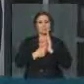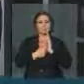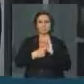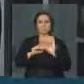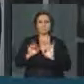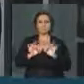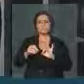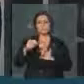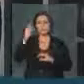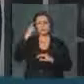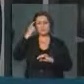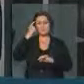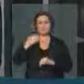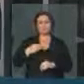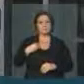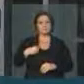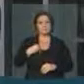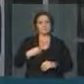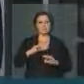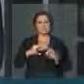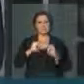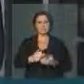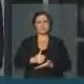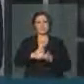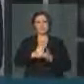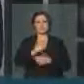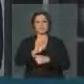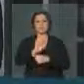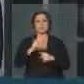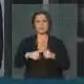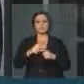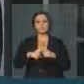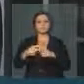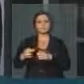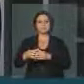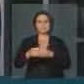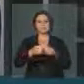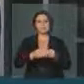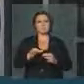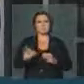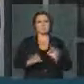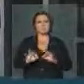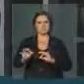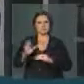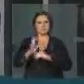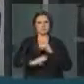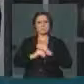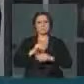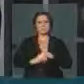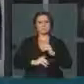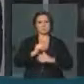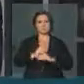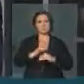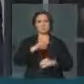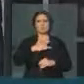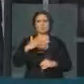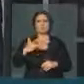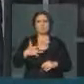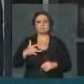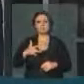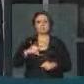A Entidade mente Viva todo nosso apoio porque a nossa frente parlamentar de práticas integrativas em